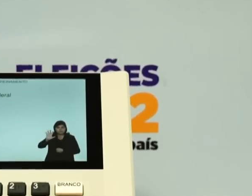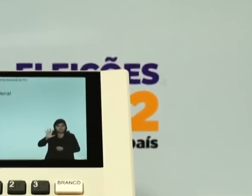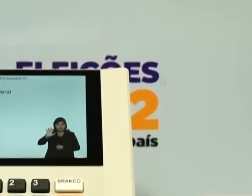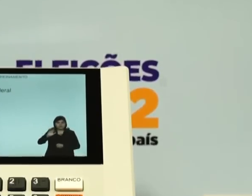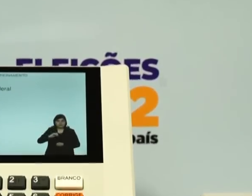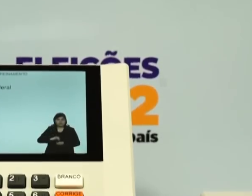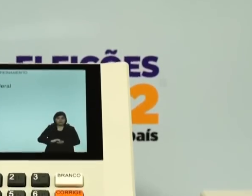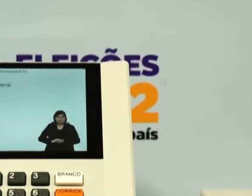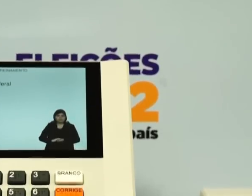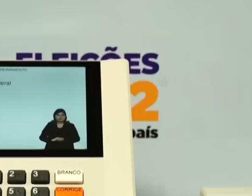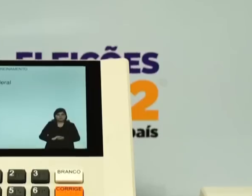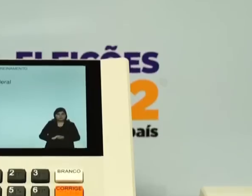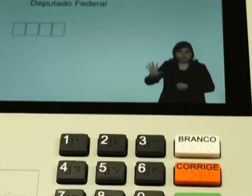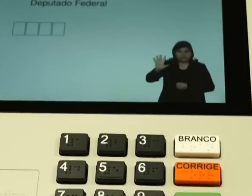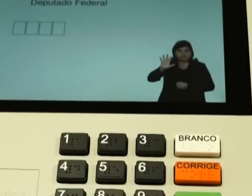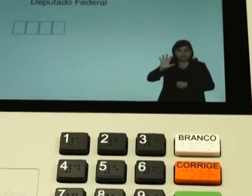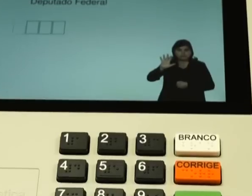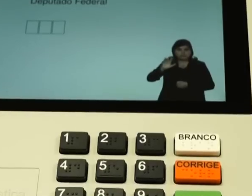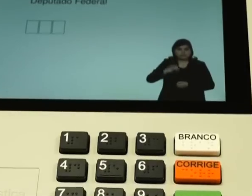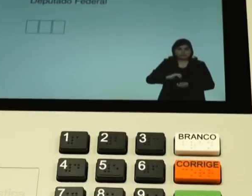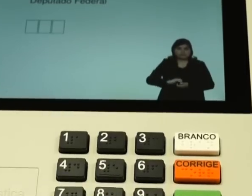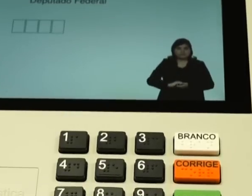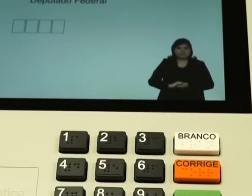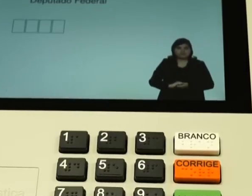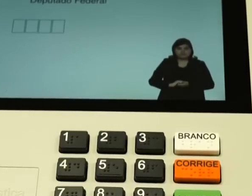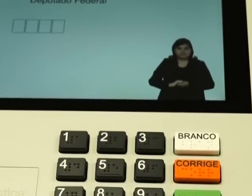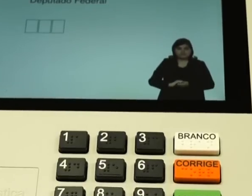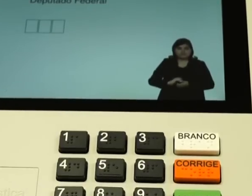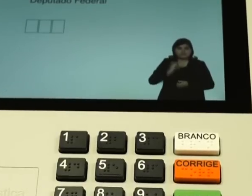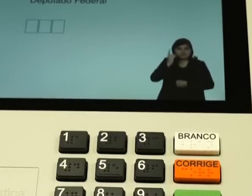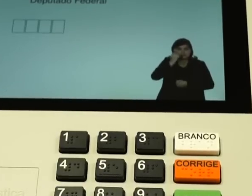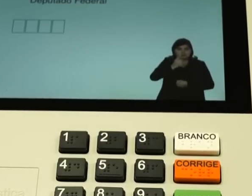é compra de voto. E aí é qualquer benesse, qualquer